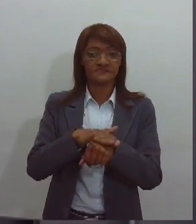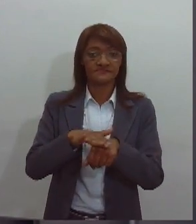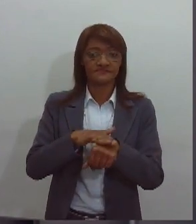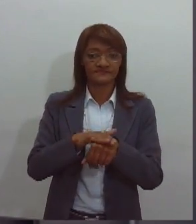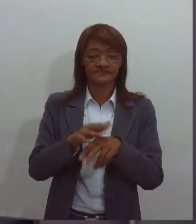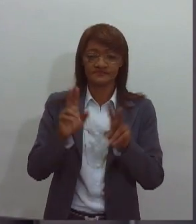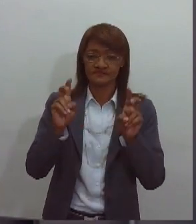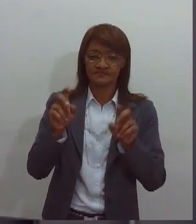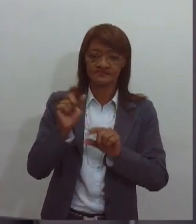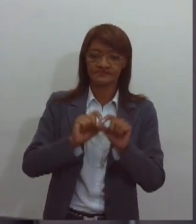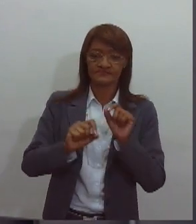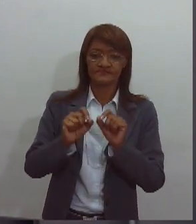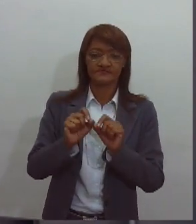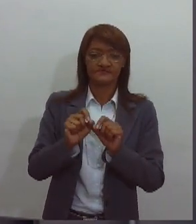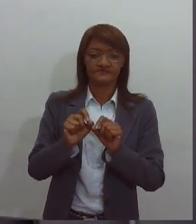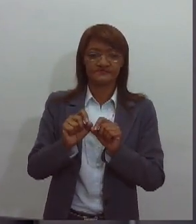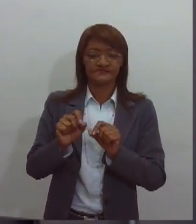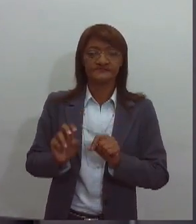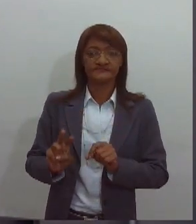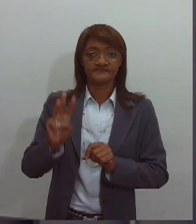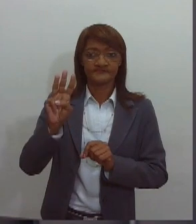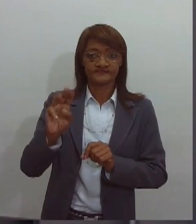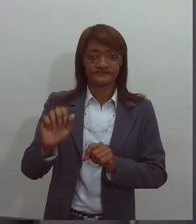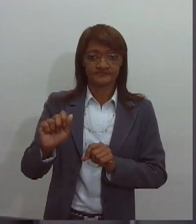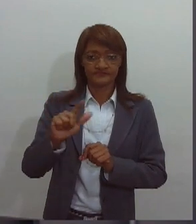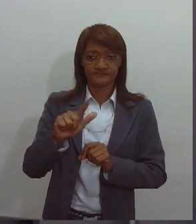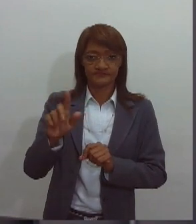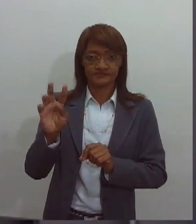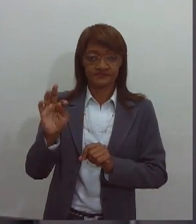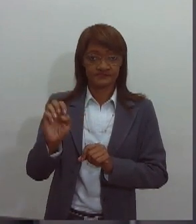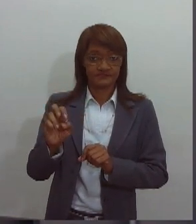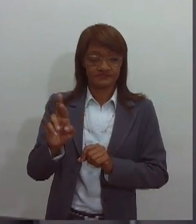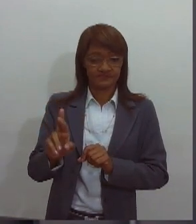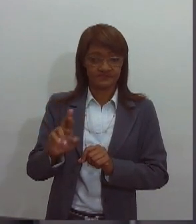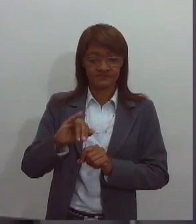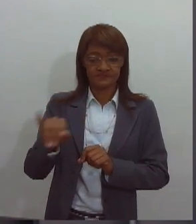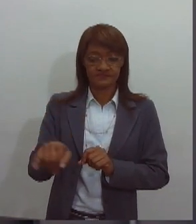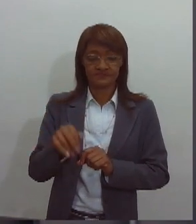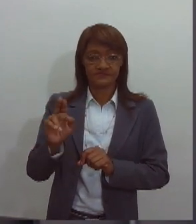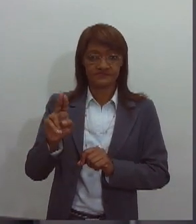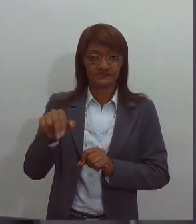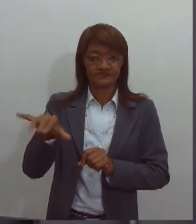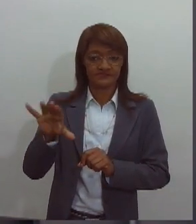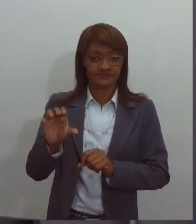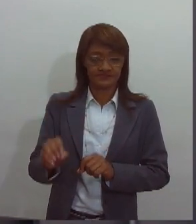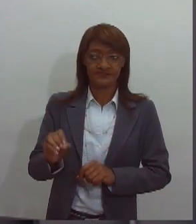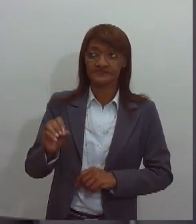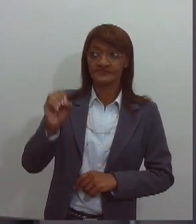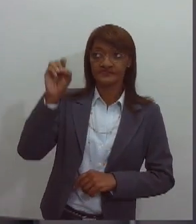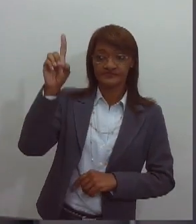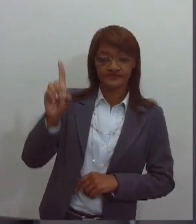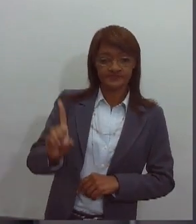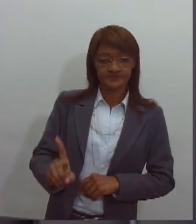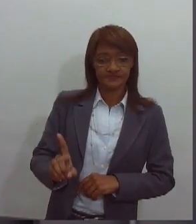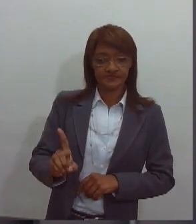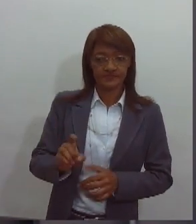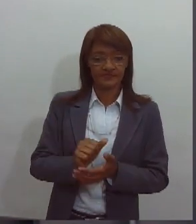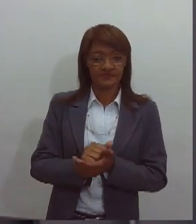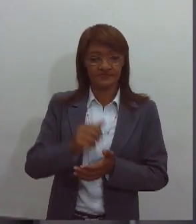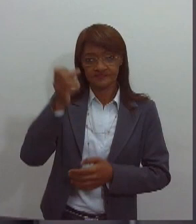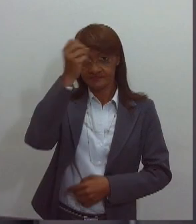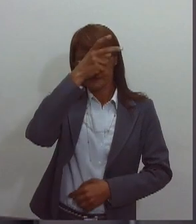senhor Walter Júnior, que é o diretor de inovação tecnológica da Prefeitura Municipal de